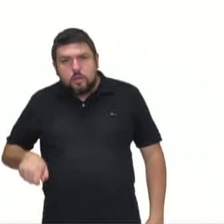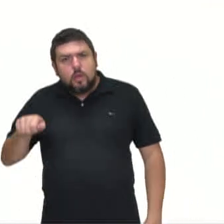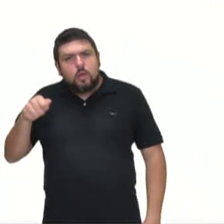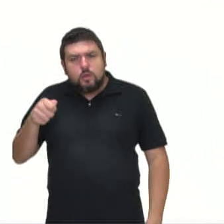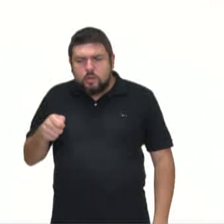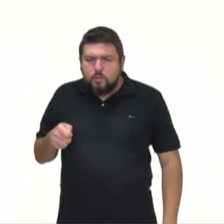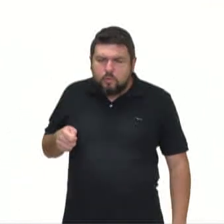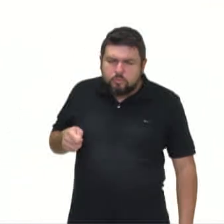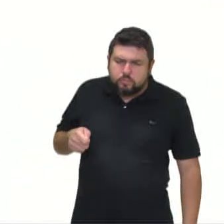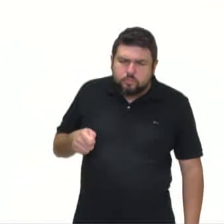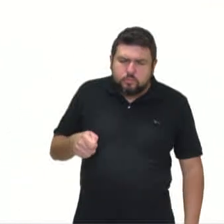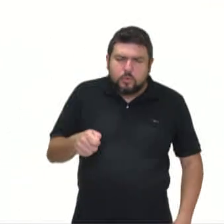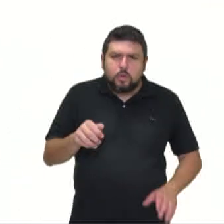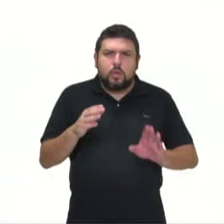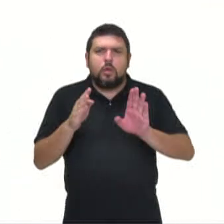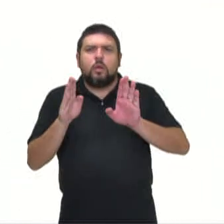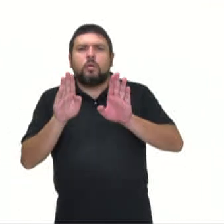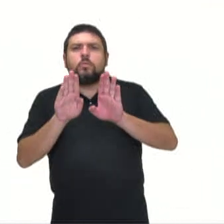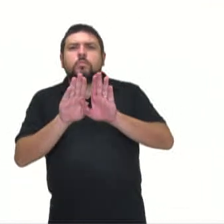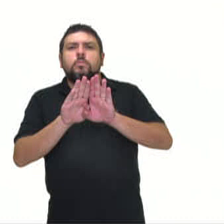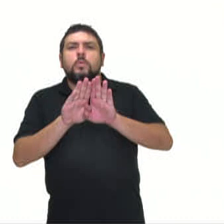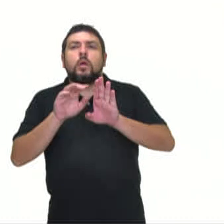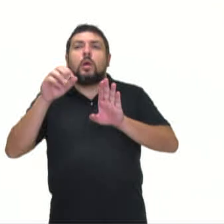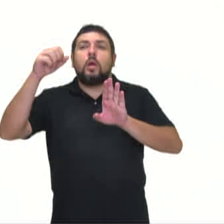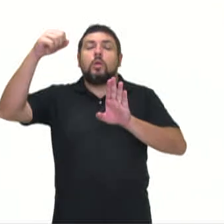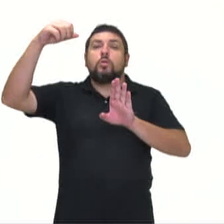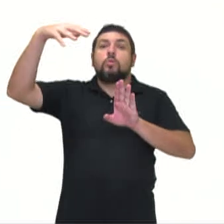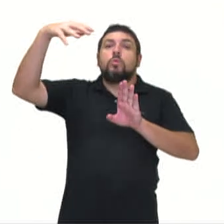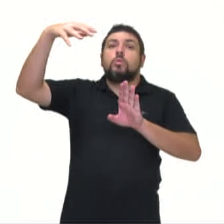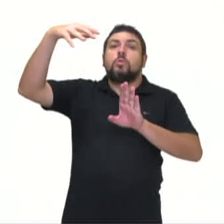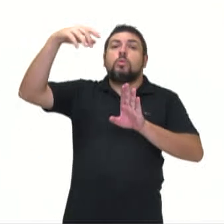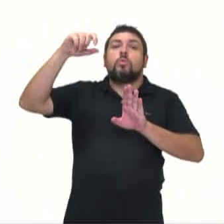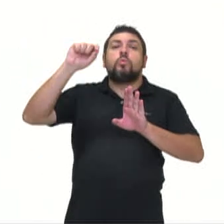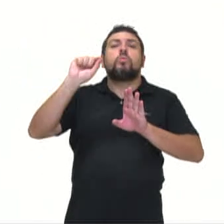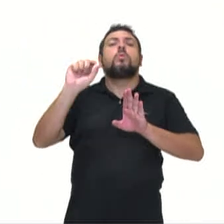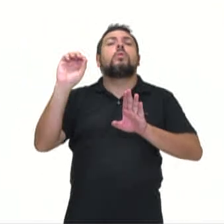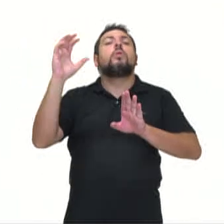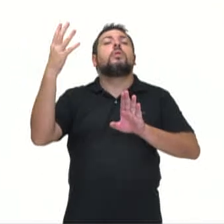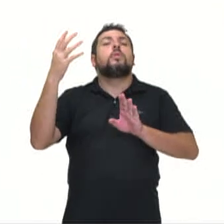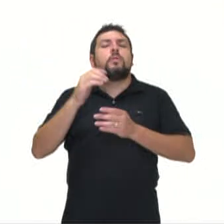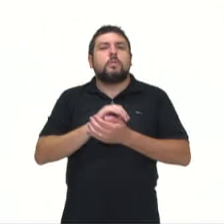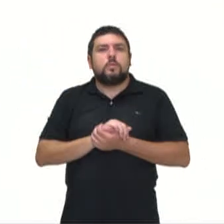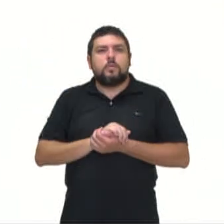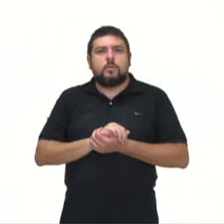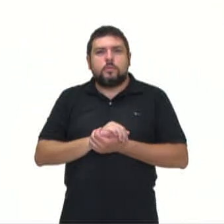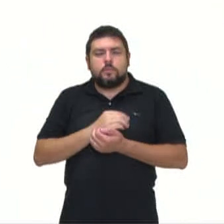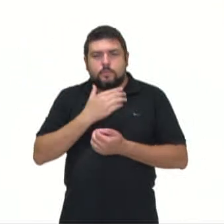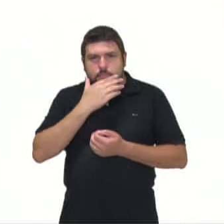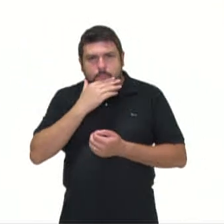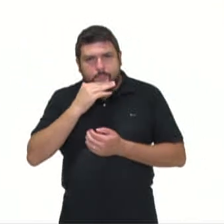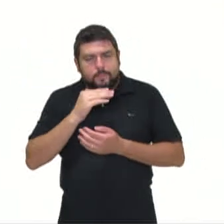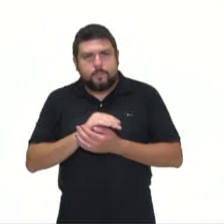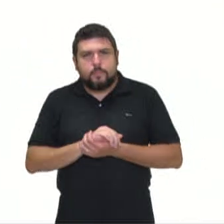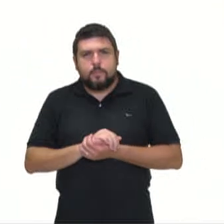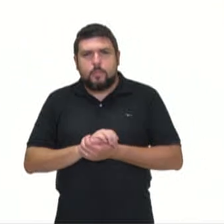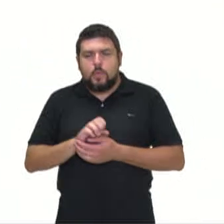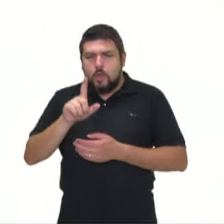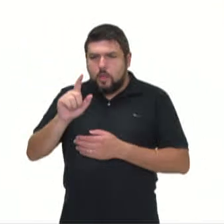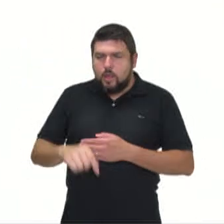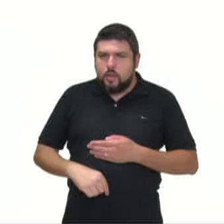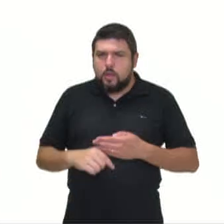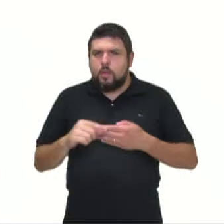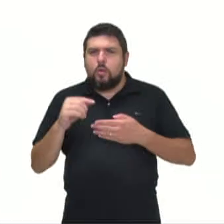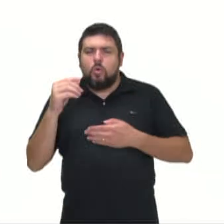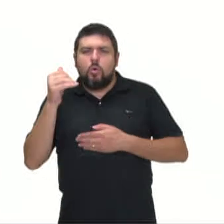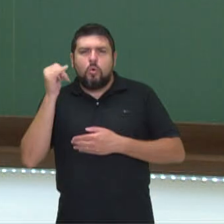exato instante em que a luz... Letra A. Você leu o início de um conto de Heloísa